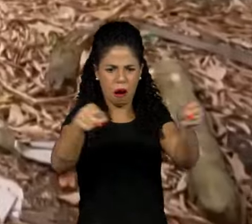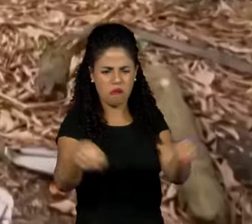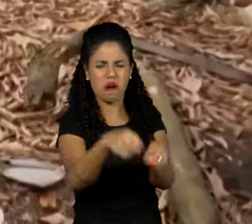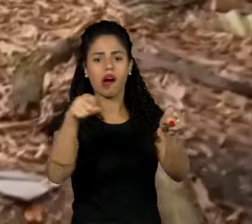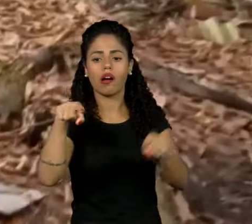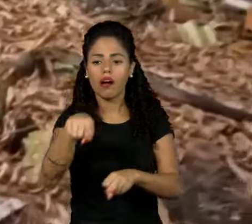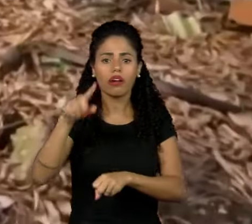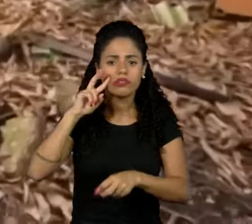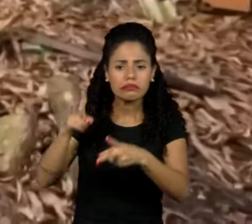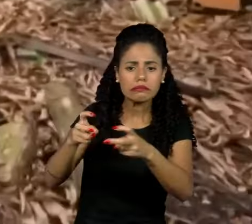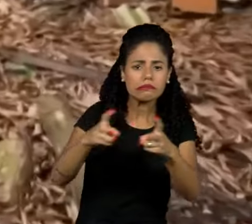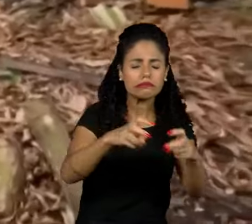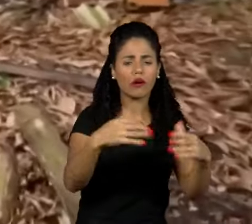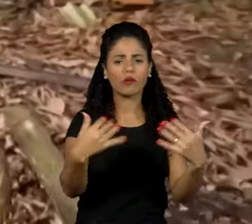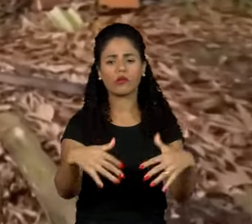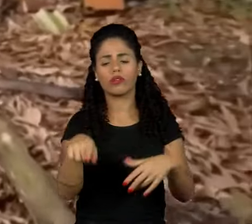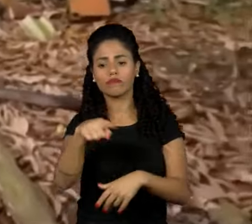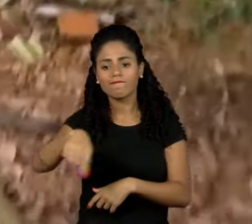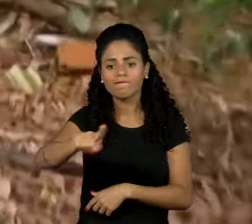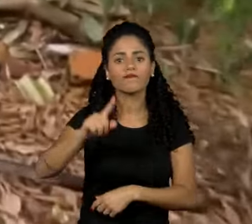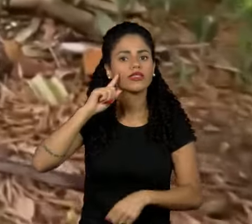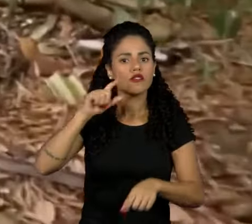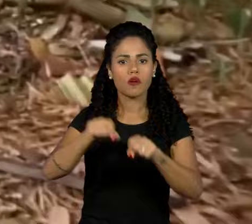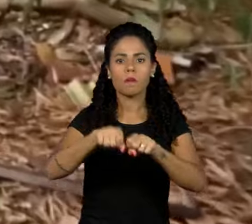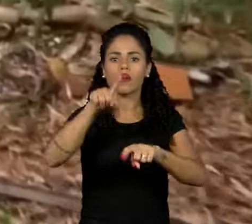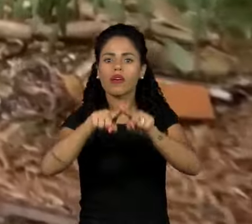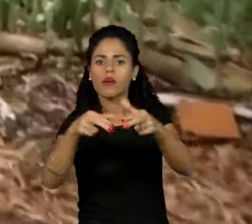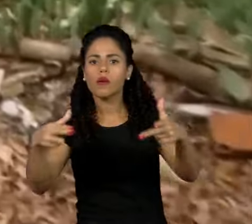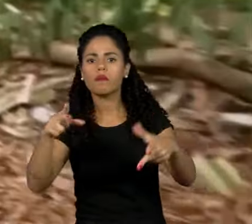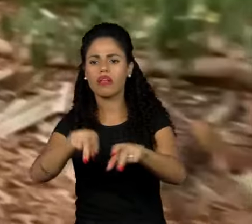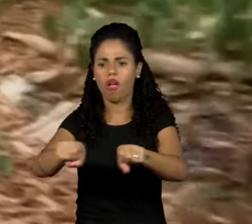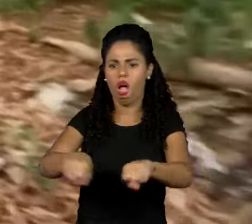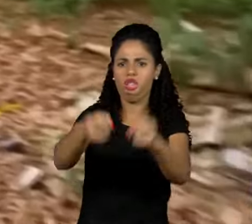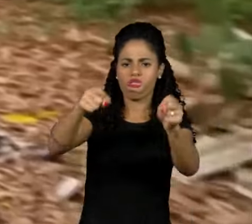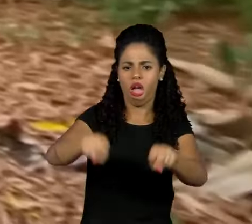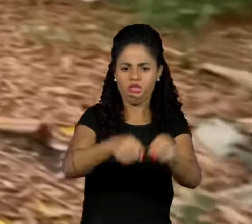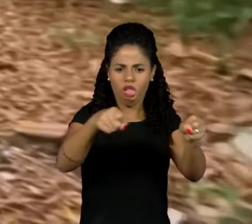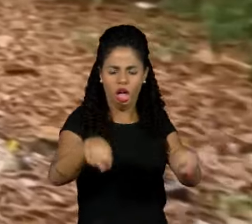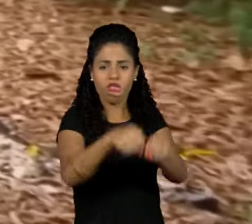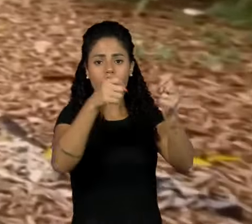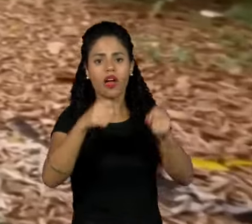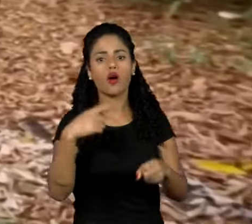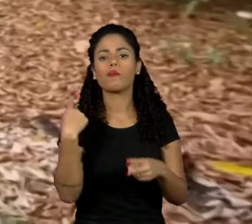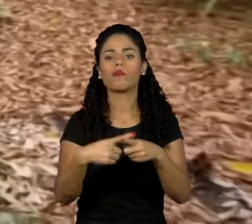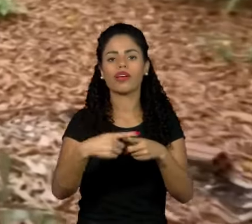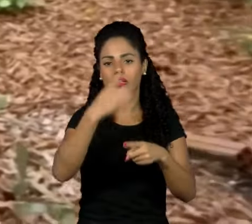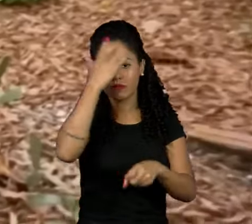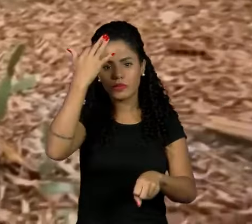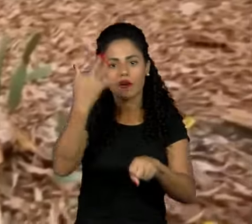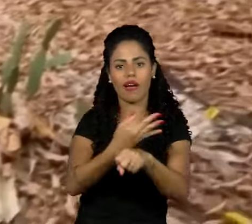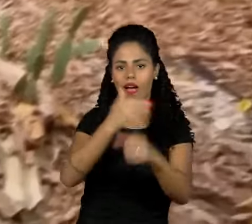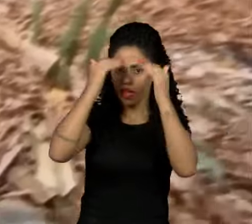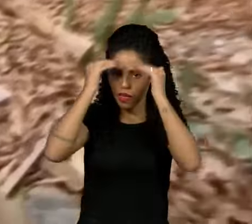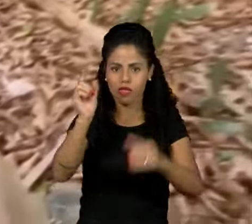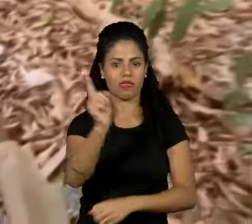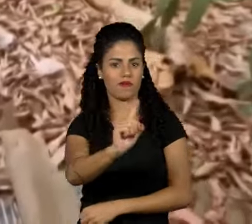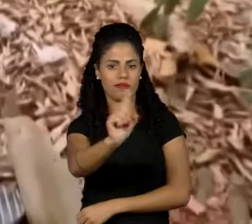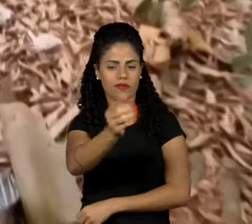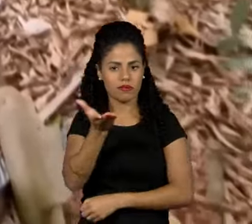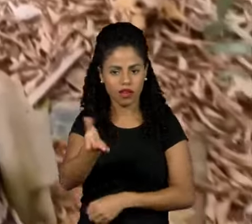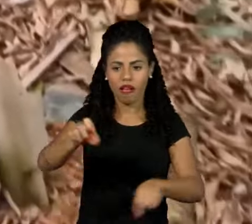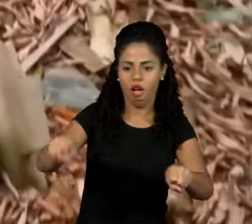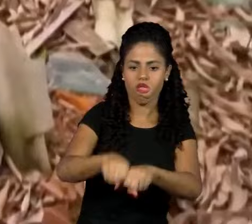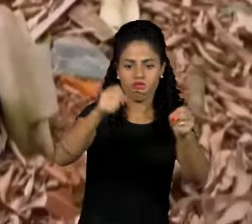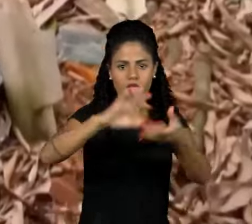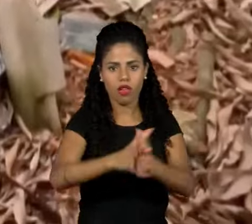estão sendo destruídas, os objetos sagrados têm sido quebrados pela intolerância de muitos e também